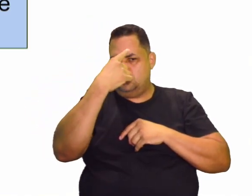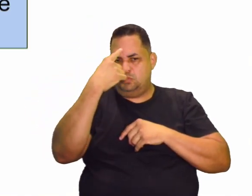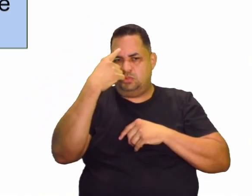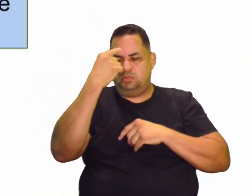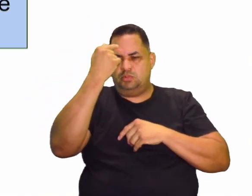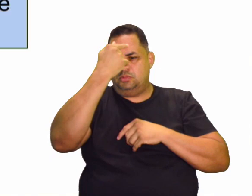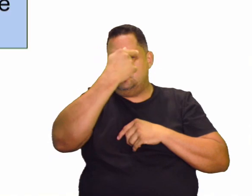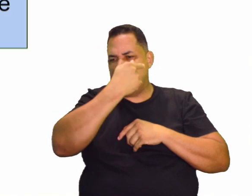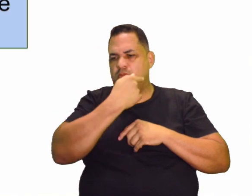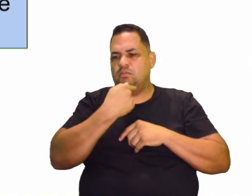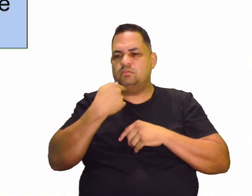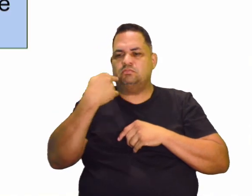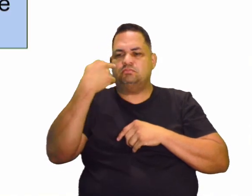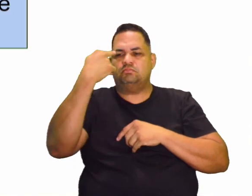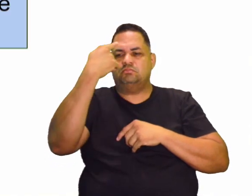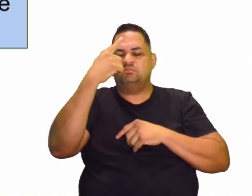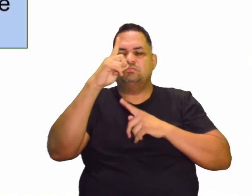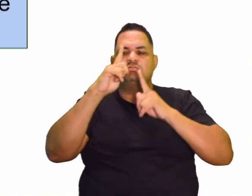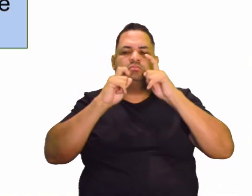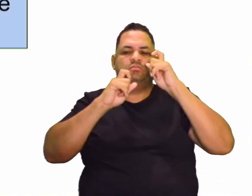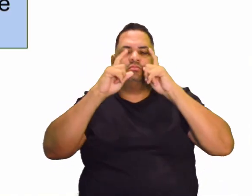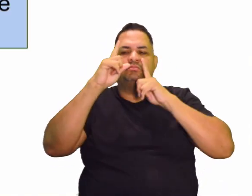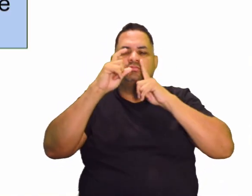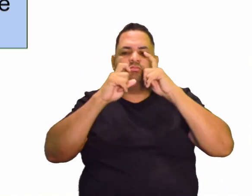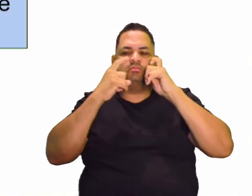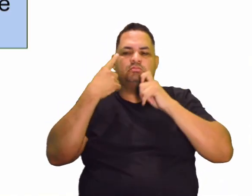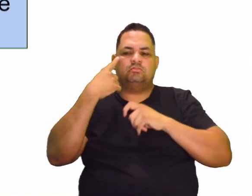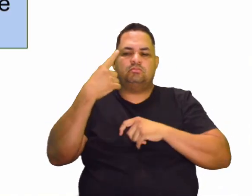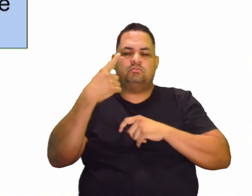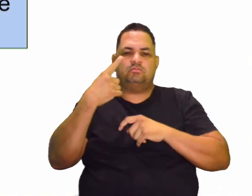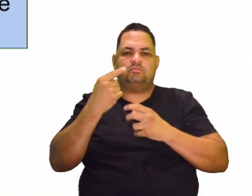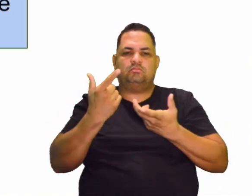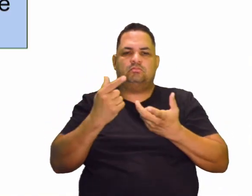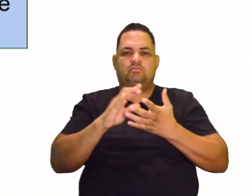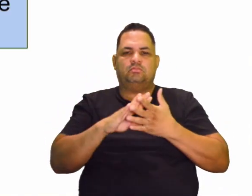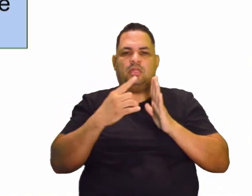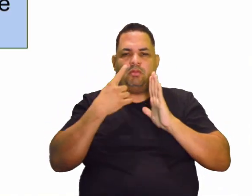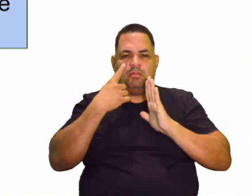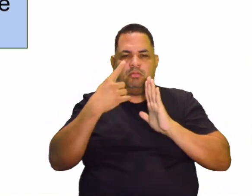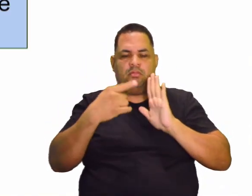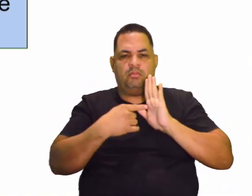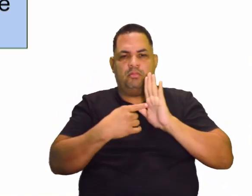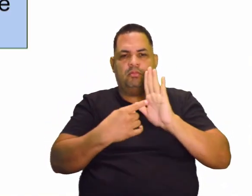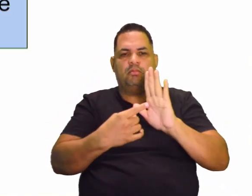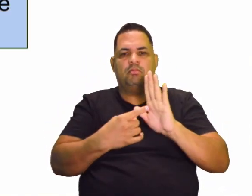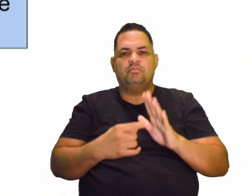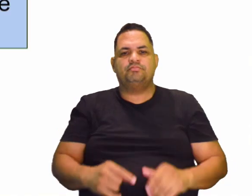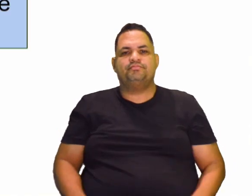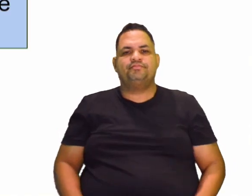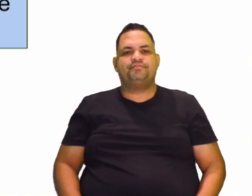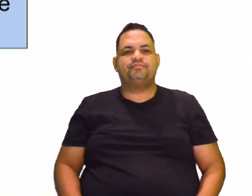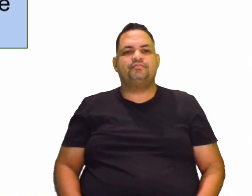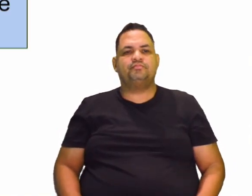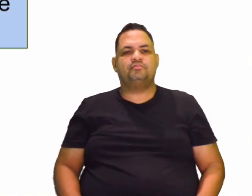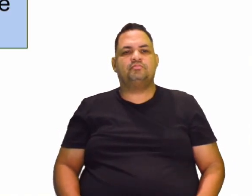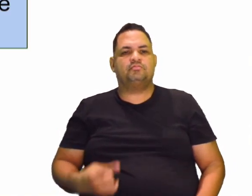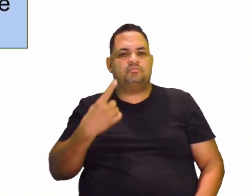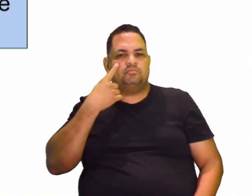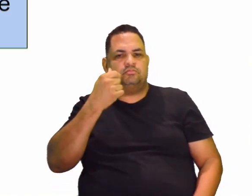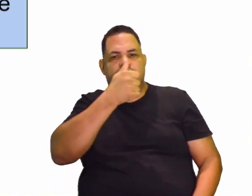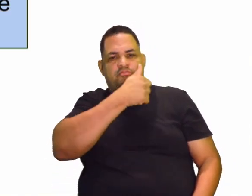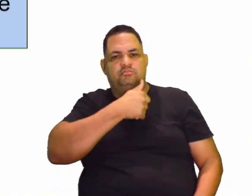facial era muito mais aguçada, né, do que os gregos. Então, expressava